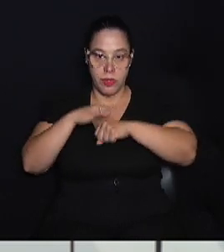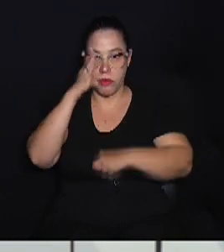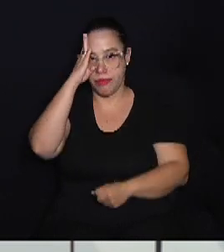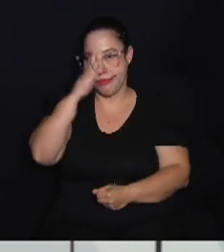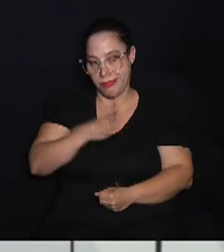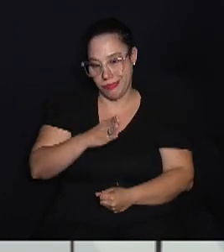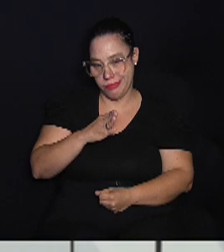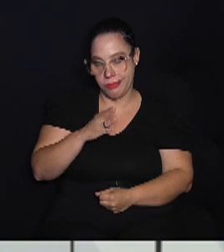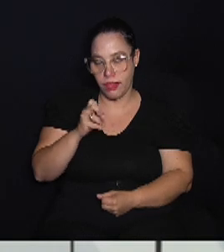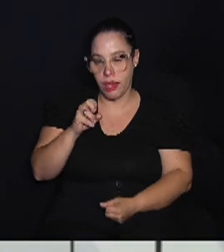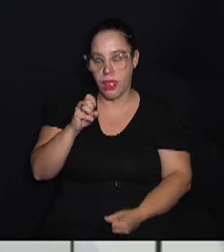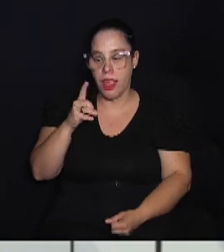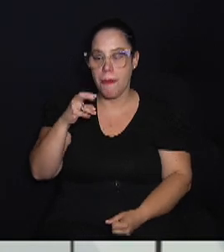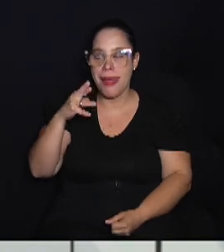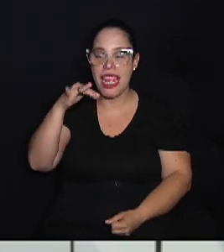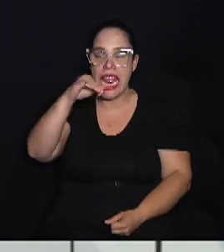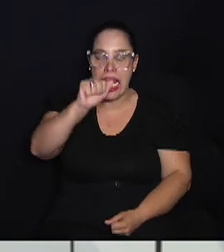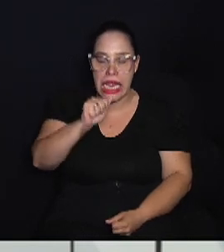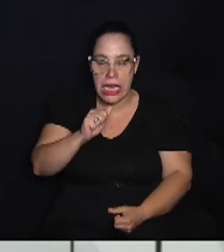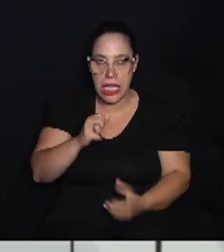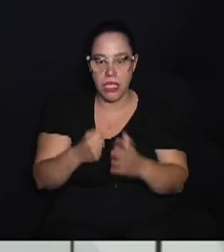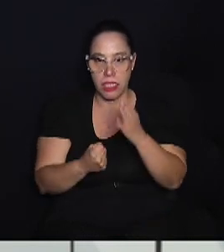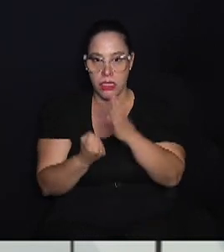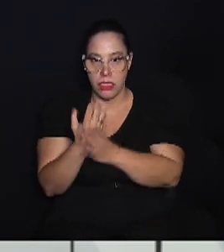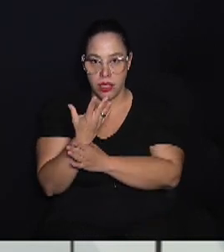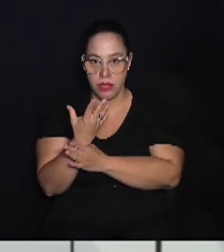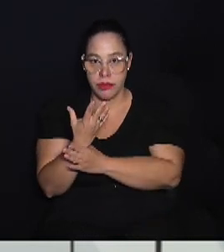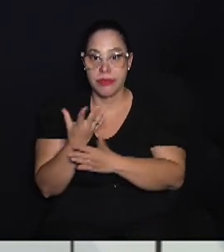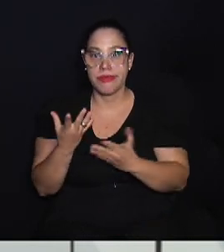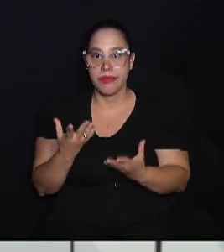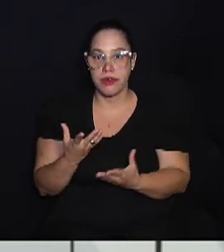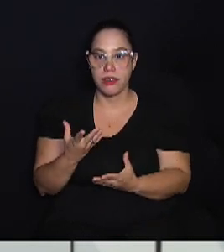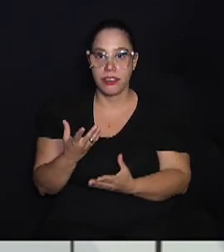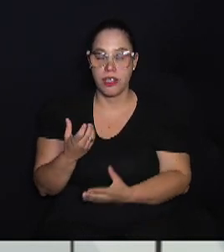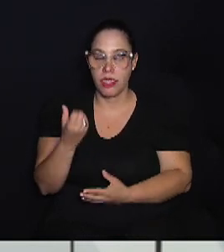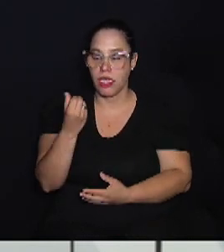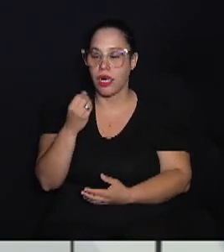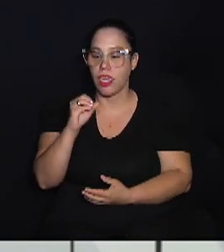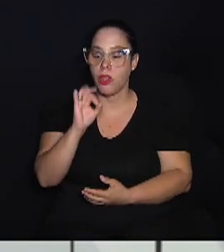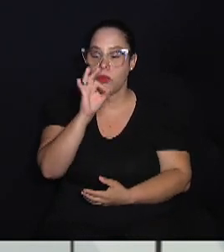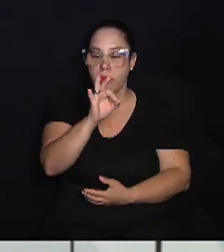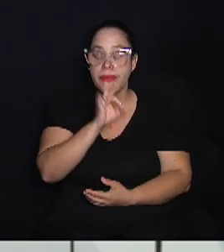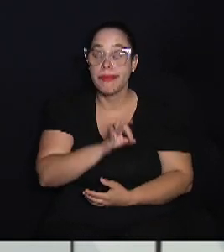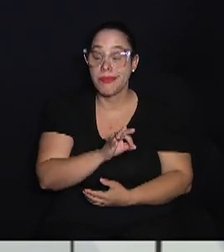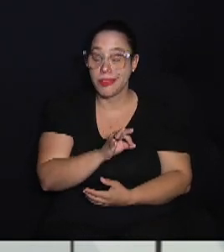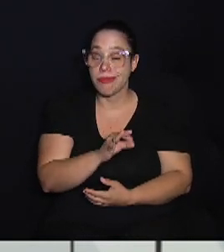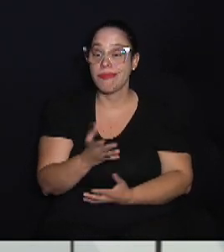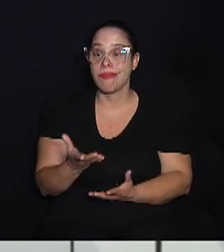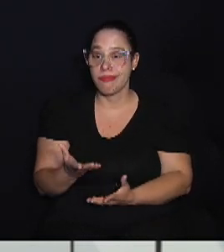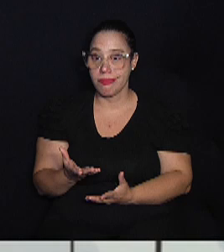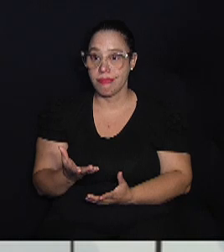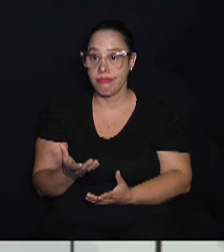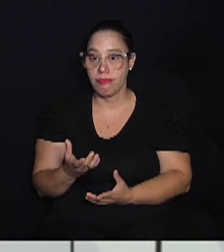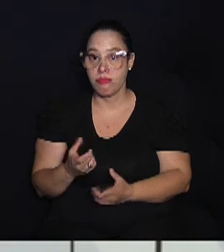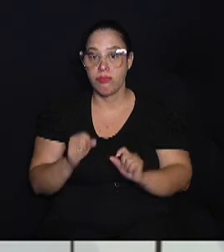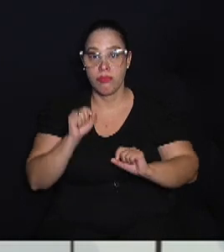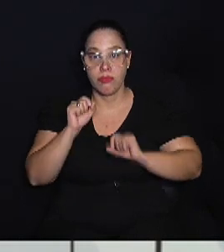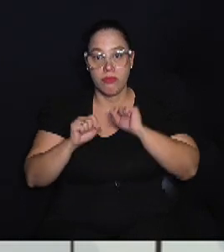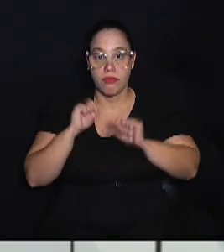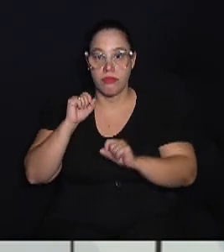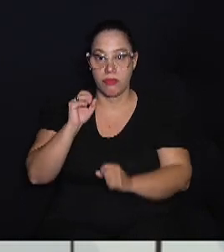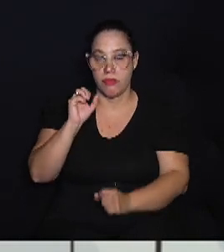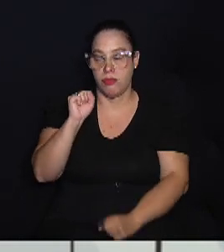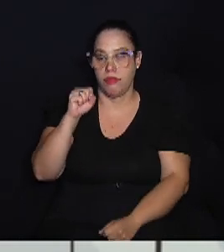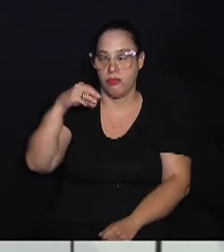tipo de demência. Ela ocorre em 60% dos casos. De acordo com a